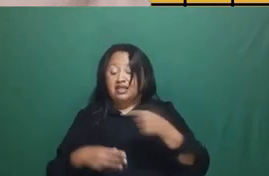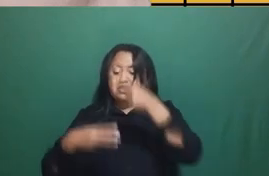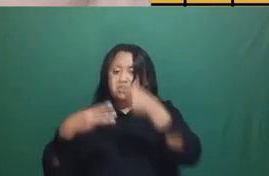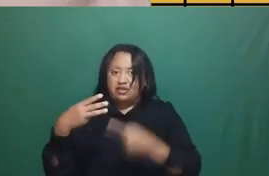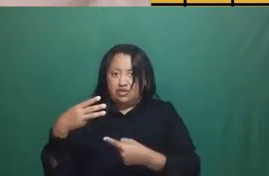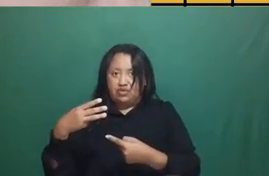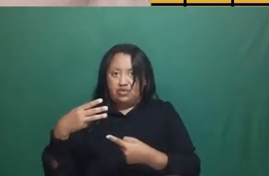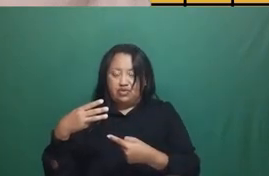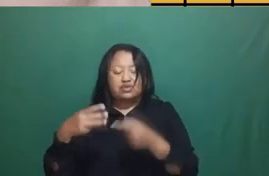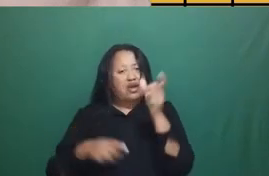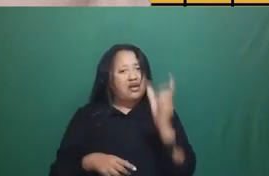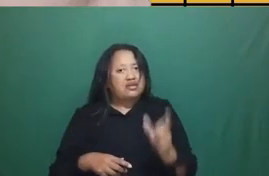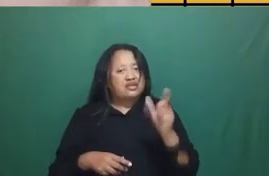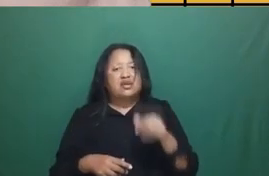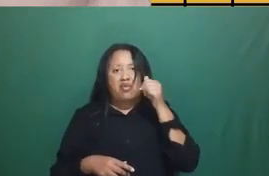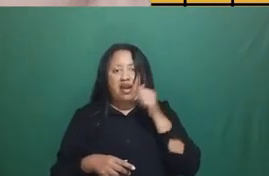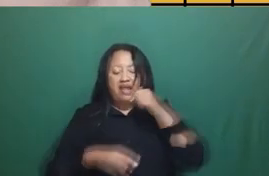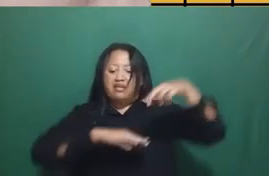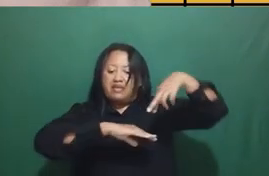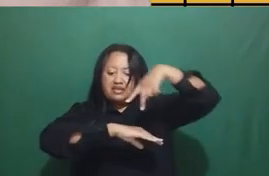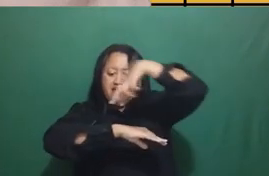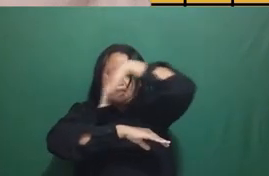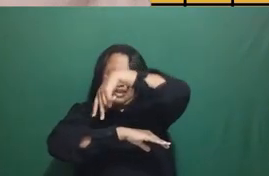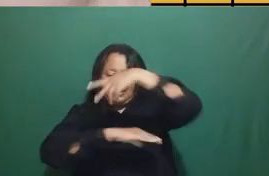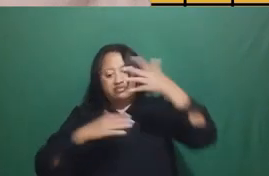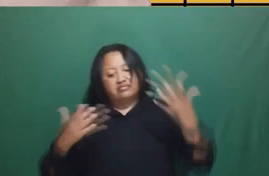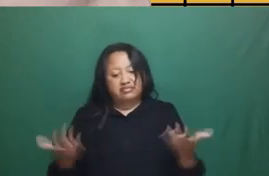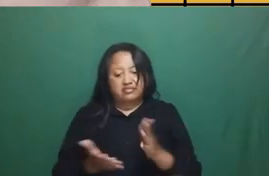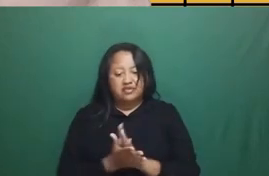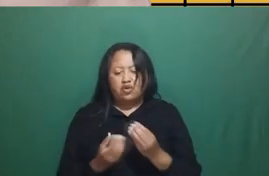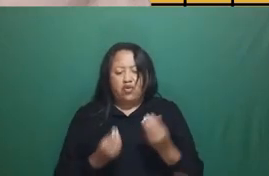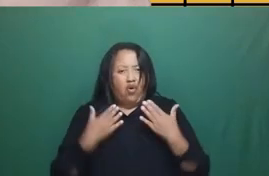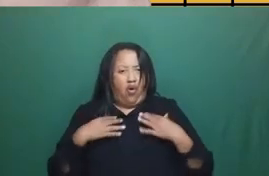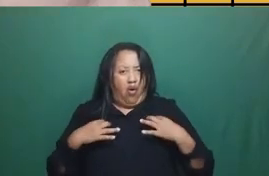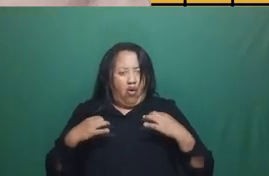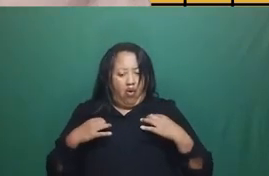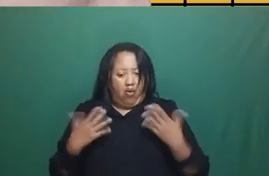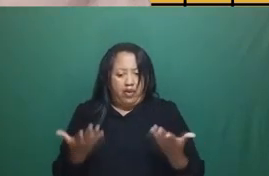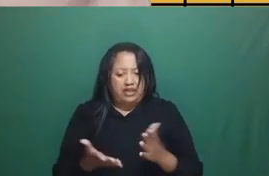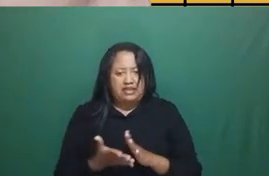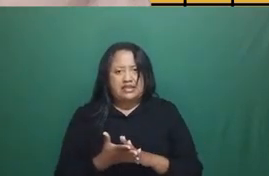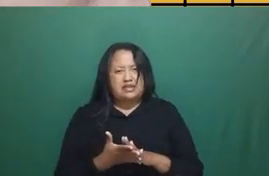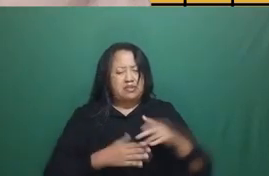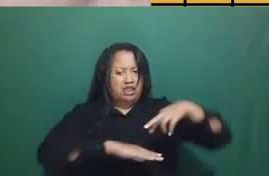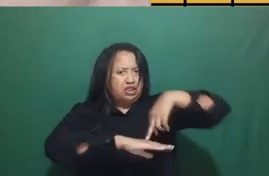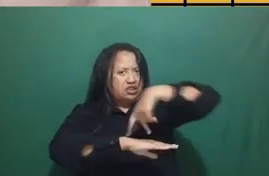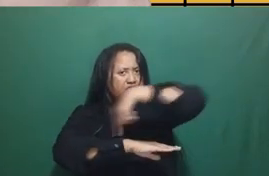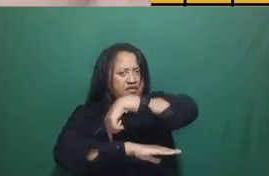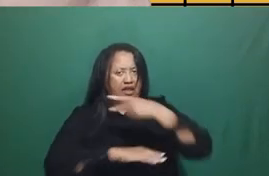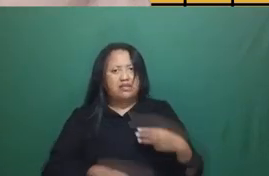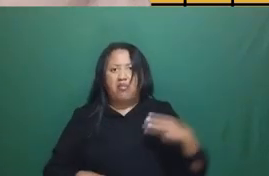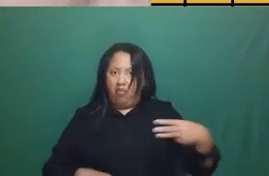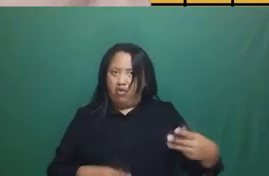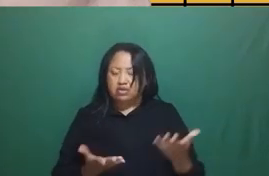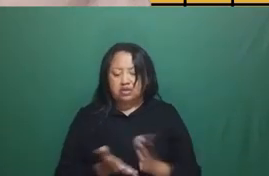figuras femininas né na passarela com aquilo que seria roupas algumas roupas para desfile a gente